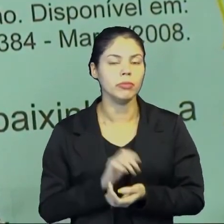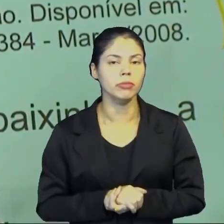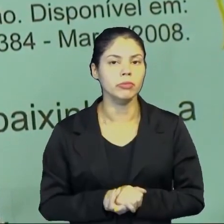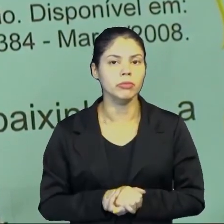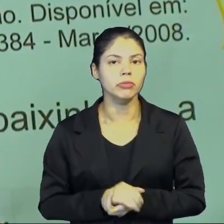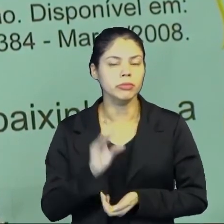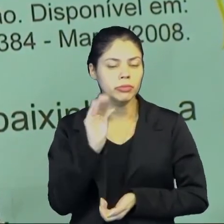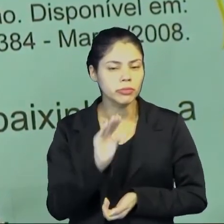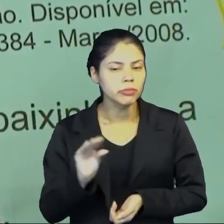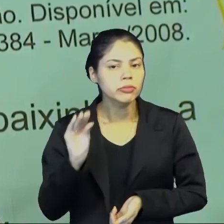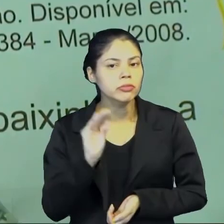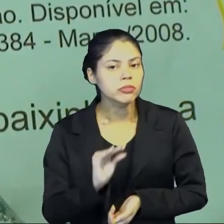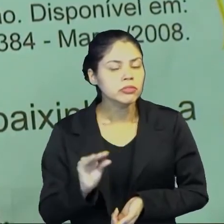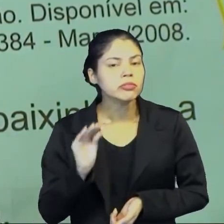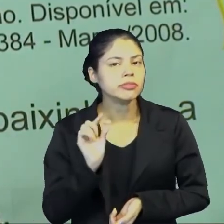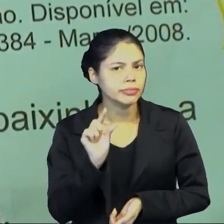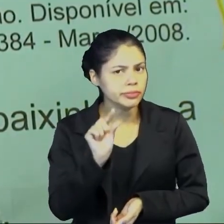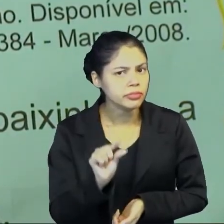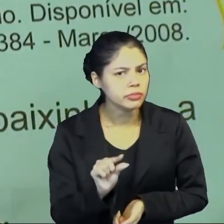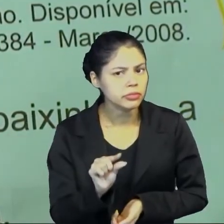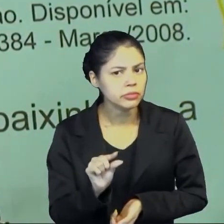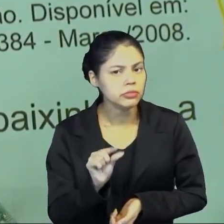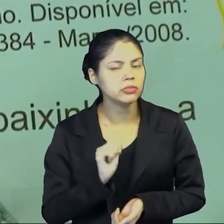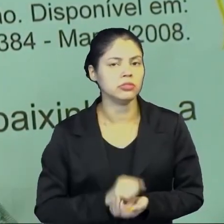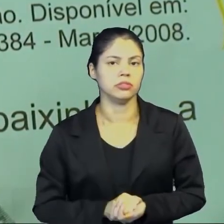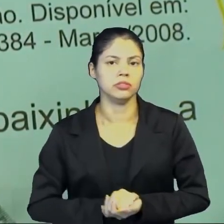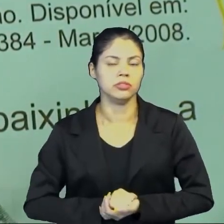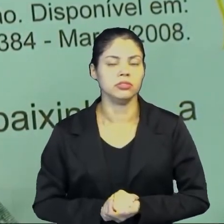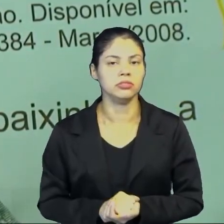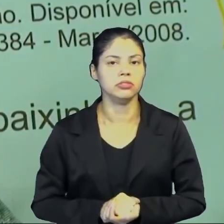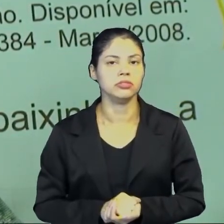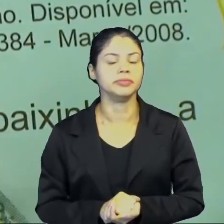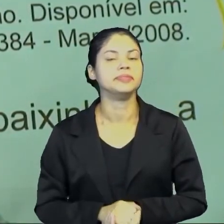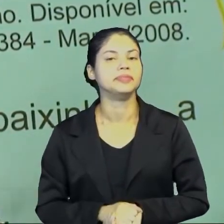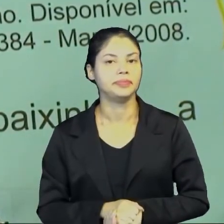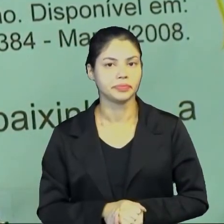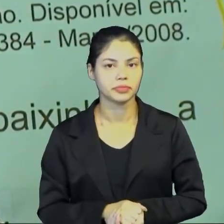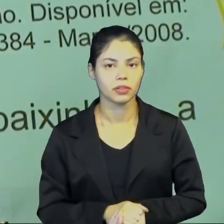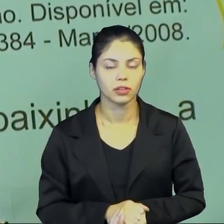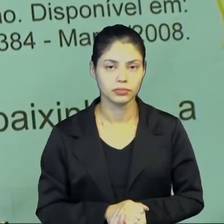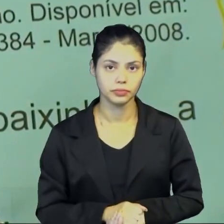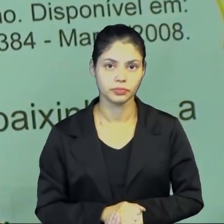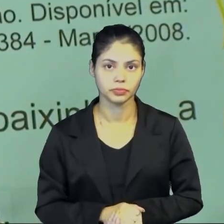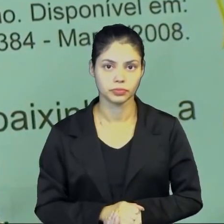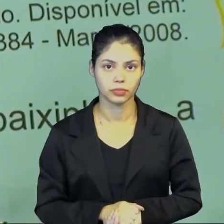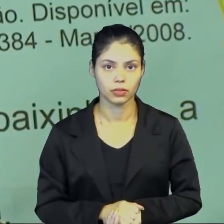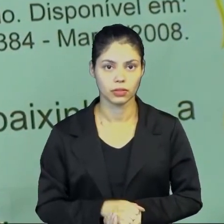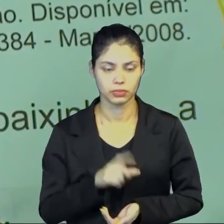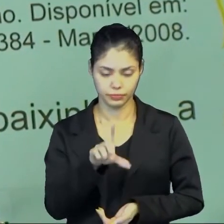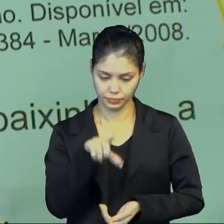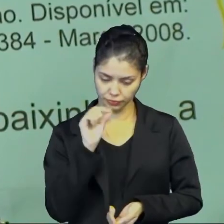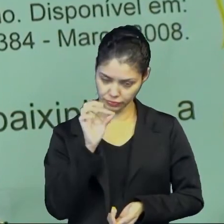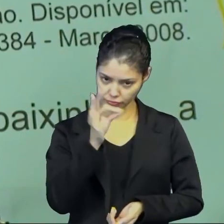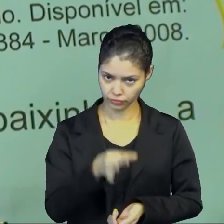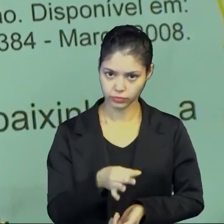Que cochichou? Quem cochichou? A velhice. Então, a opção que eu vou marcar aqui,